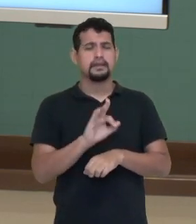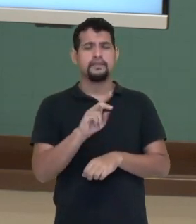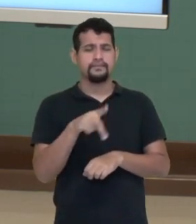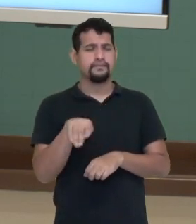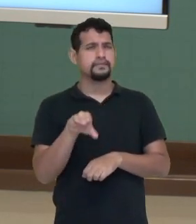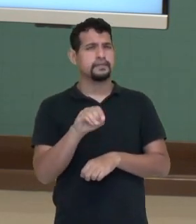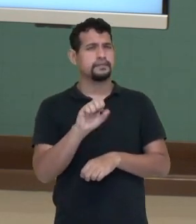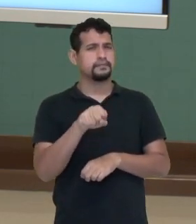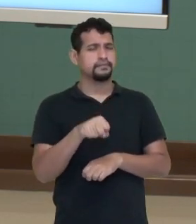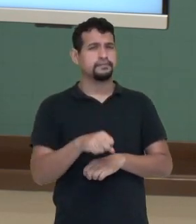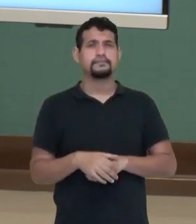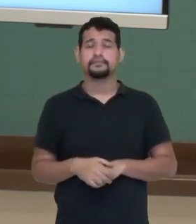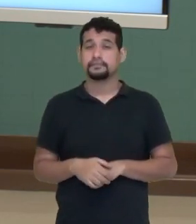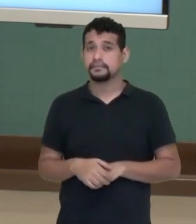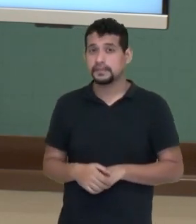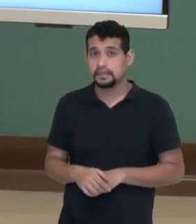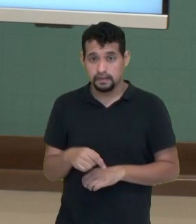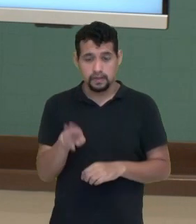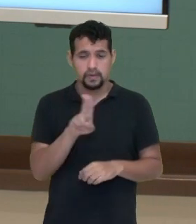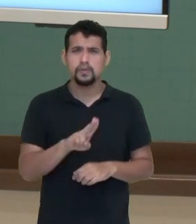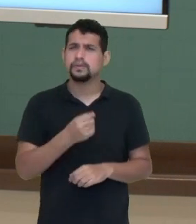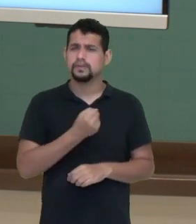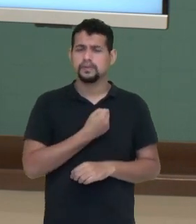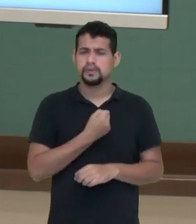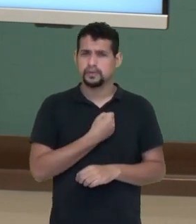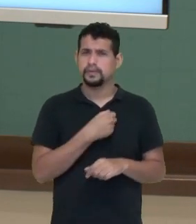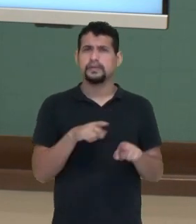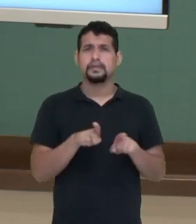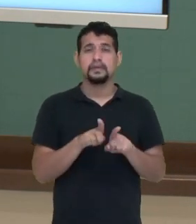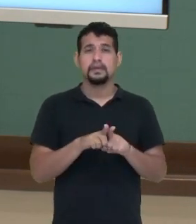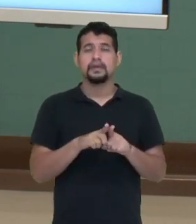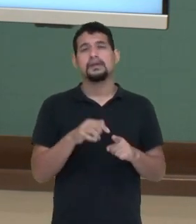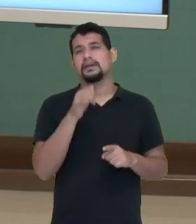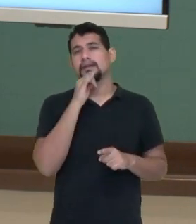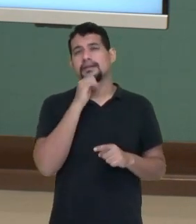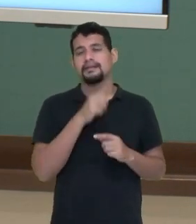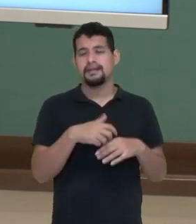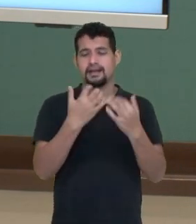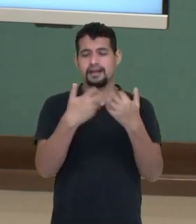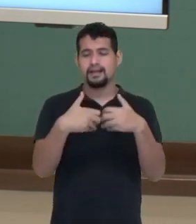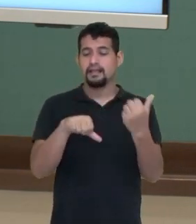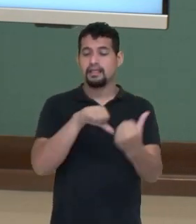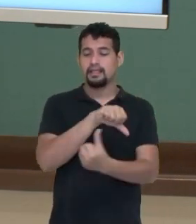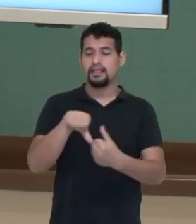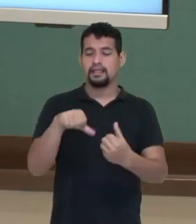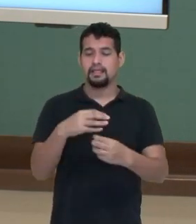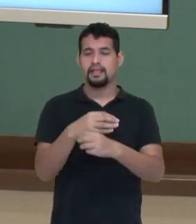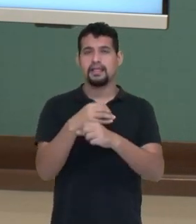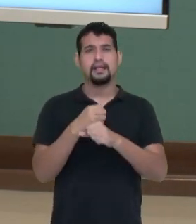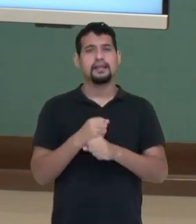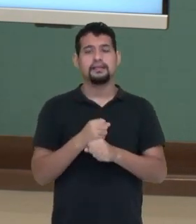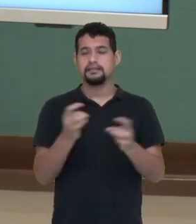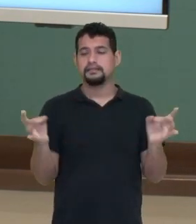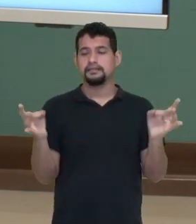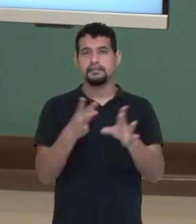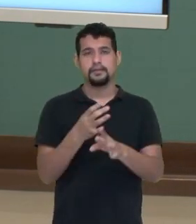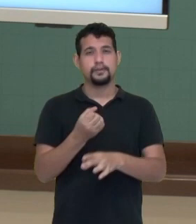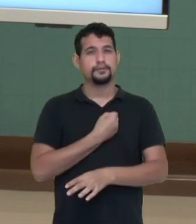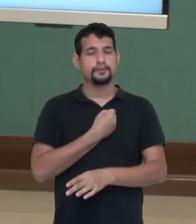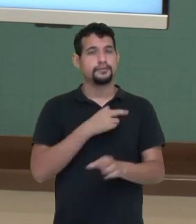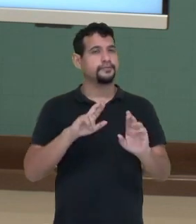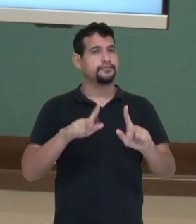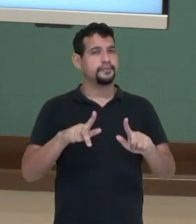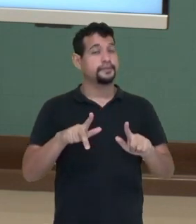função. Ok? Então você coloca um numerinho lá dentro, a máquina transforma, faz aquela conta e sai um outro